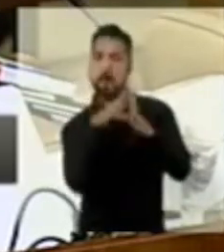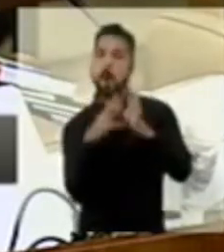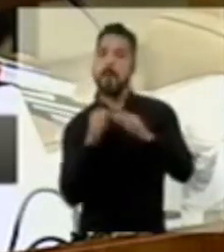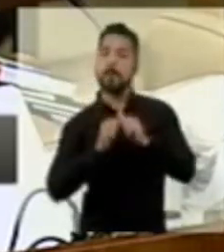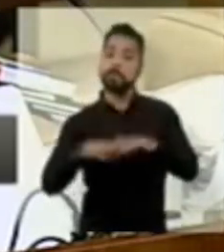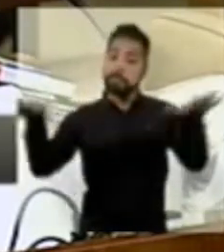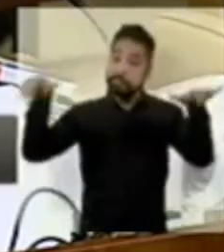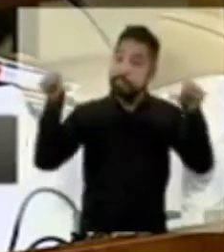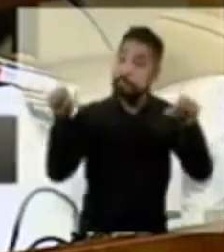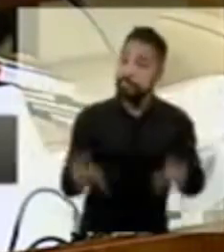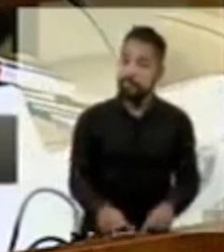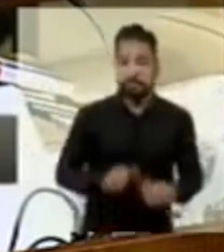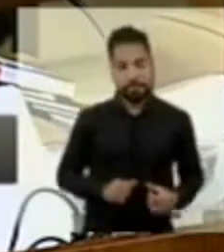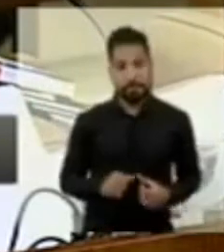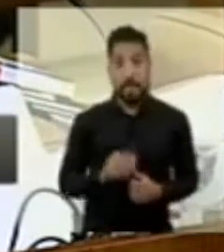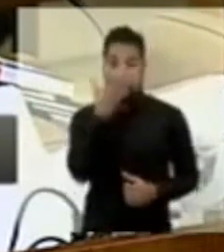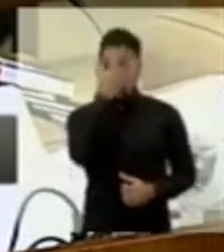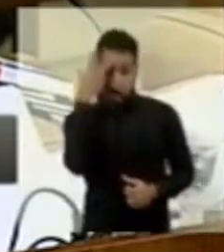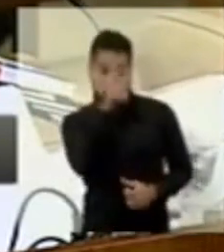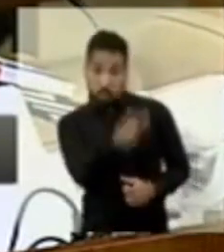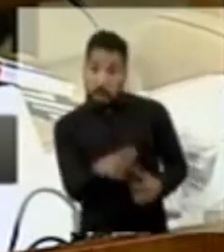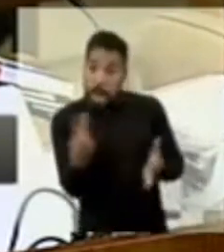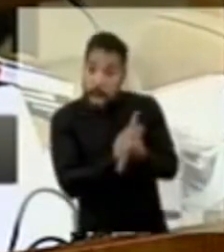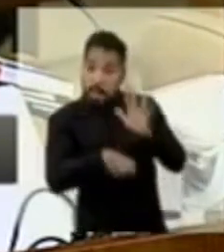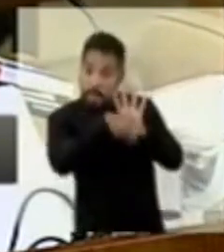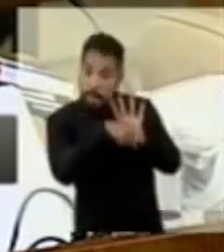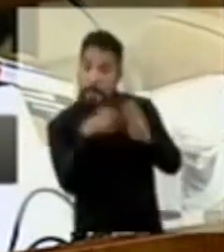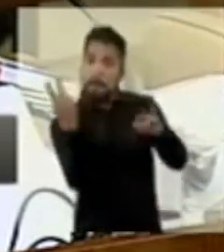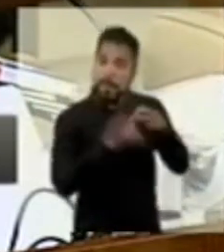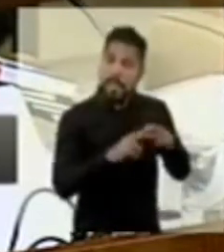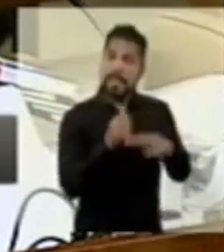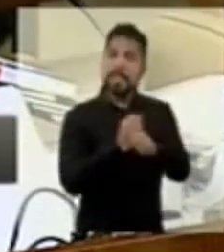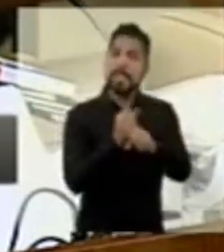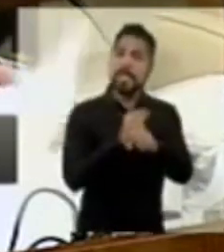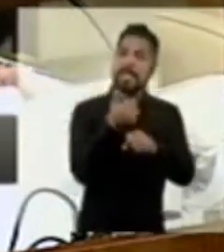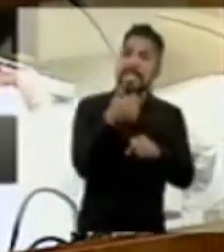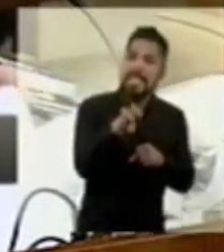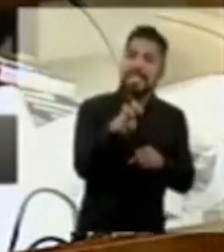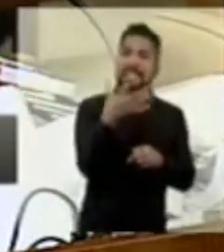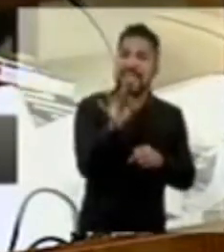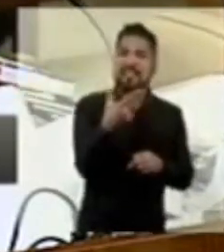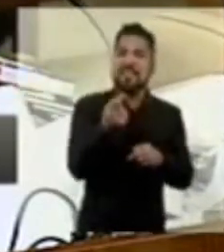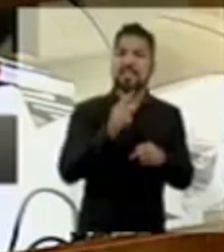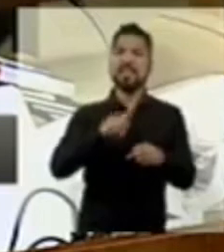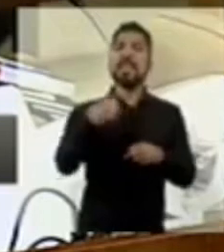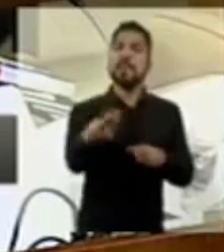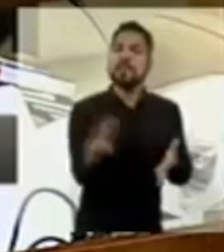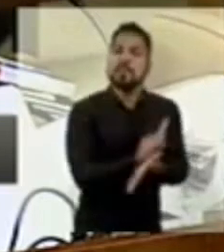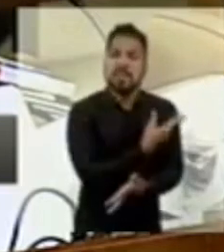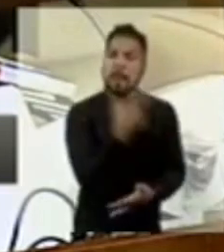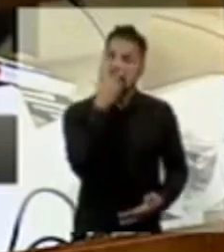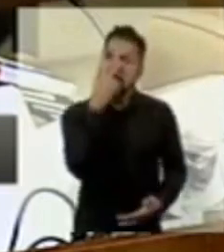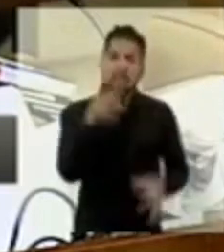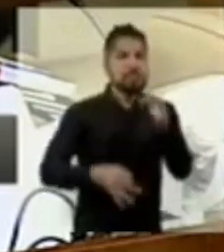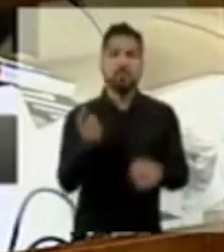judiciais punir alguém cinco dez quinze vinte anos depois do fato talvez seja até injusto